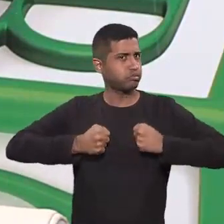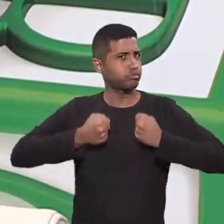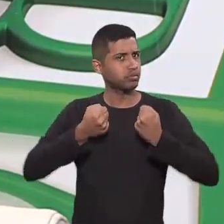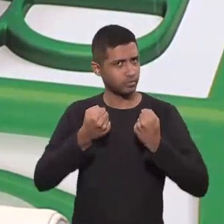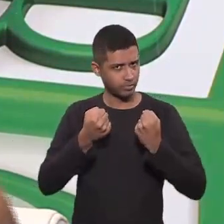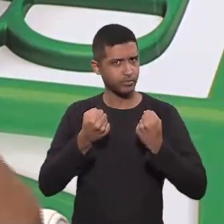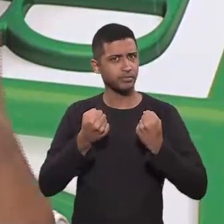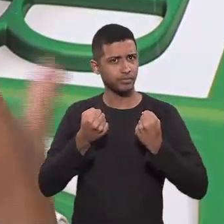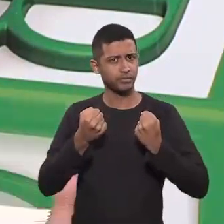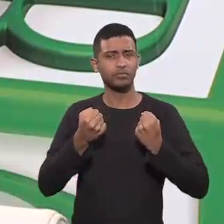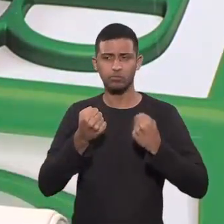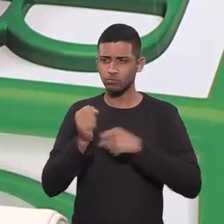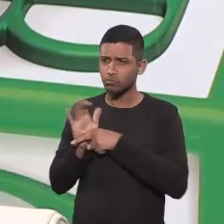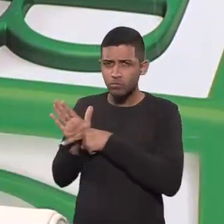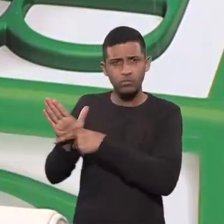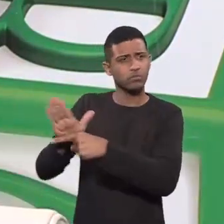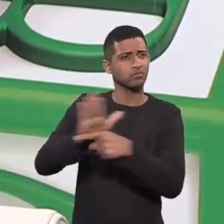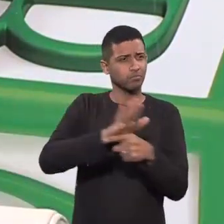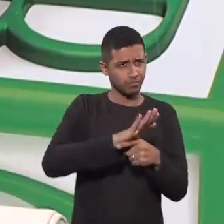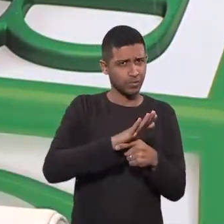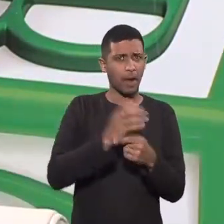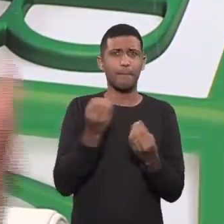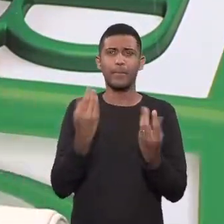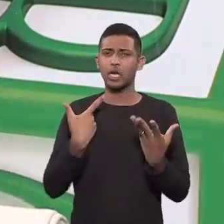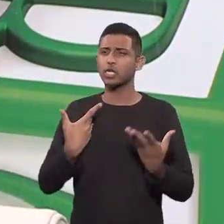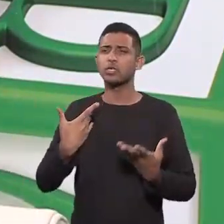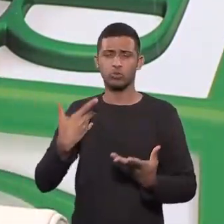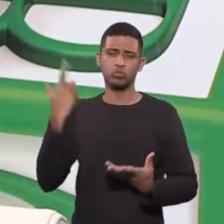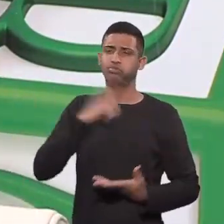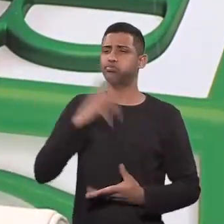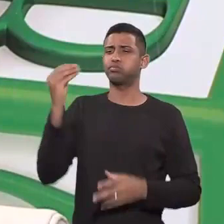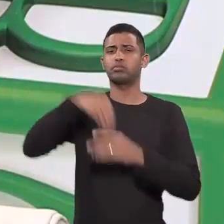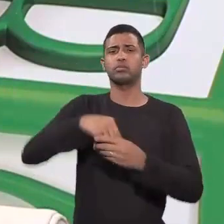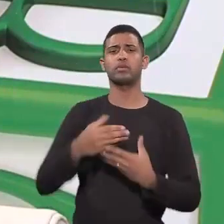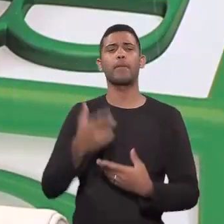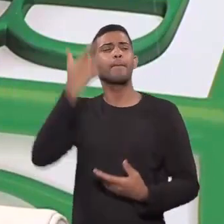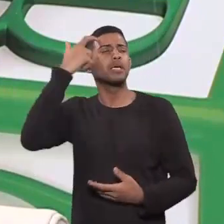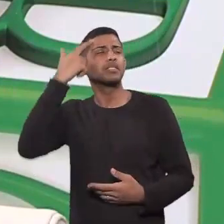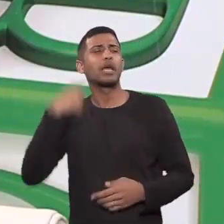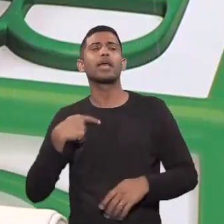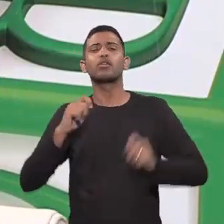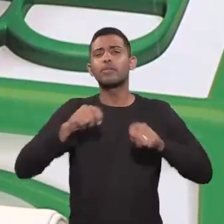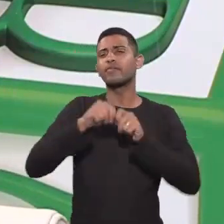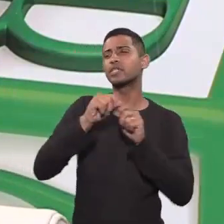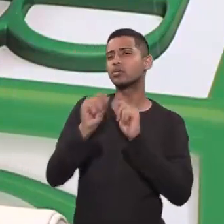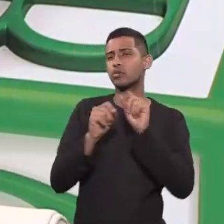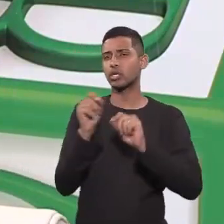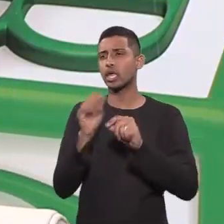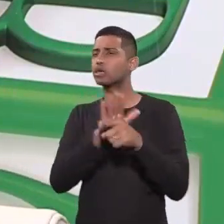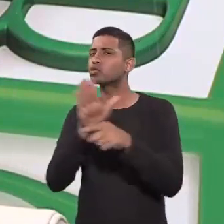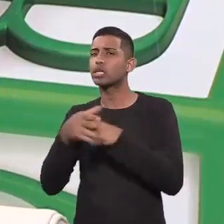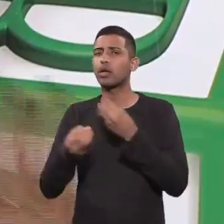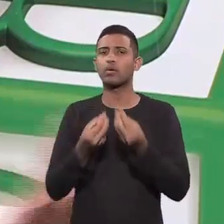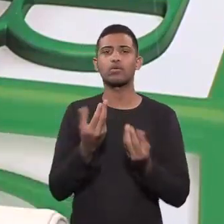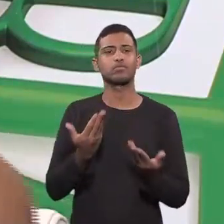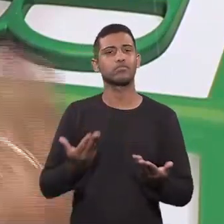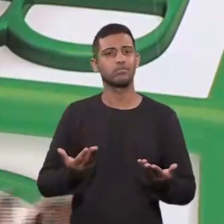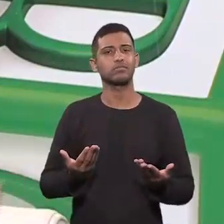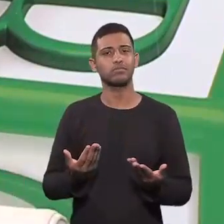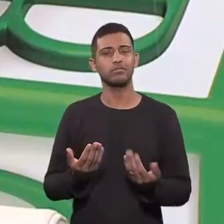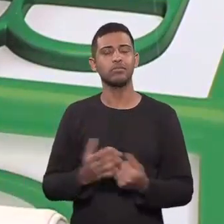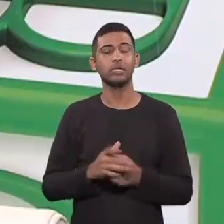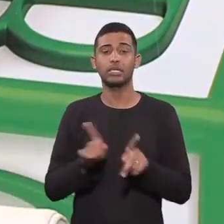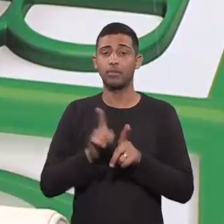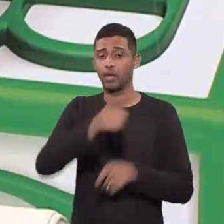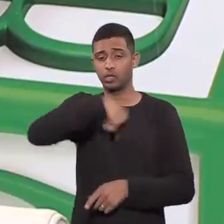causa e lutar por essa inclusão. O que eu posso fazer? Como que eu posso ajudar? E a gente